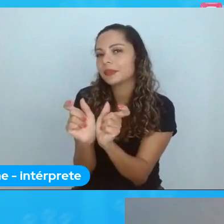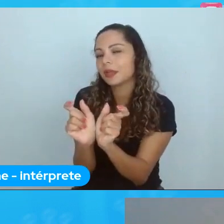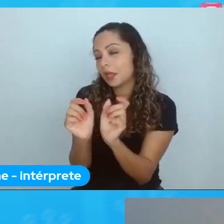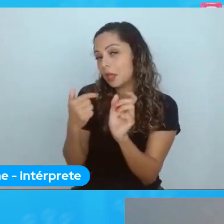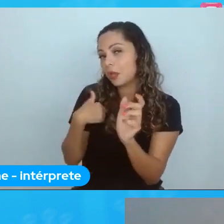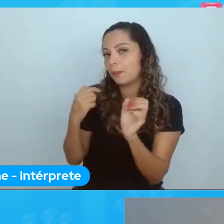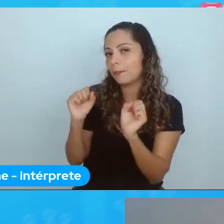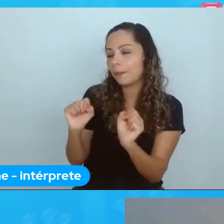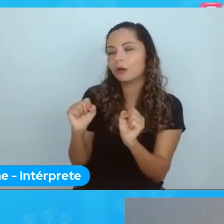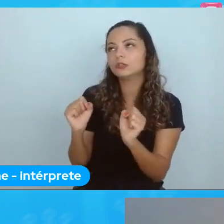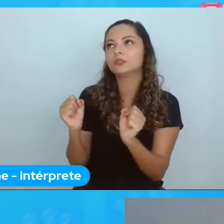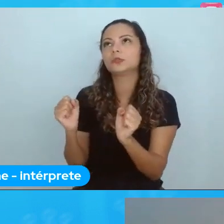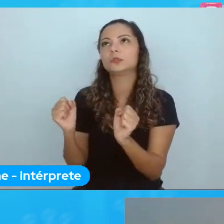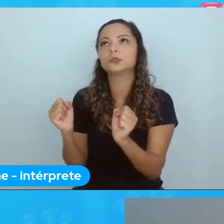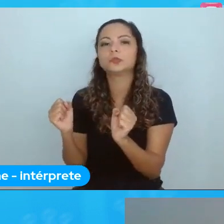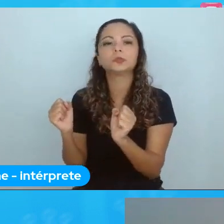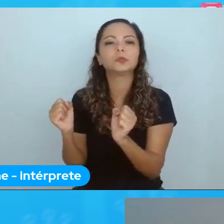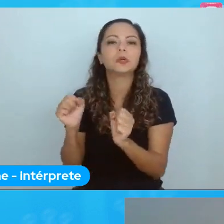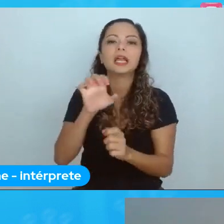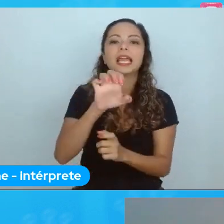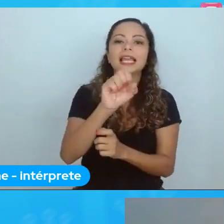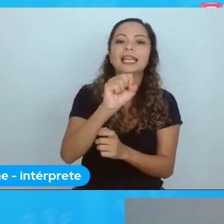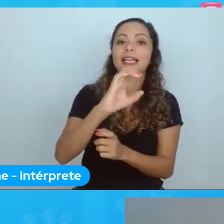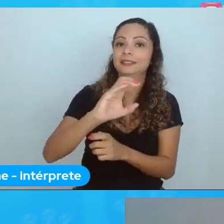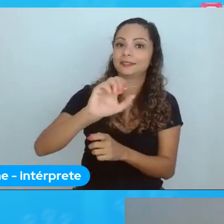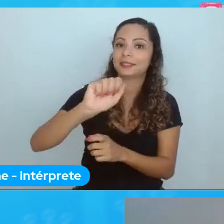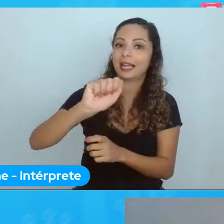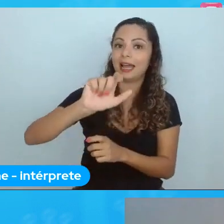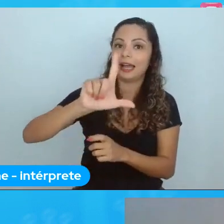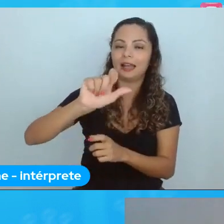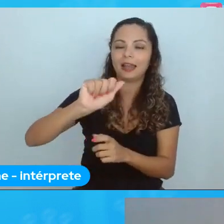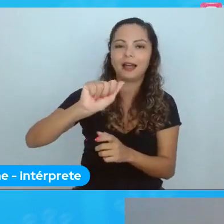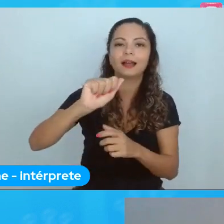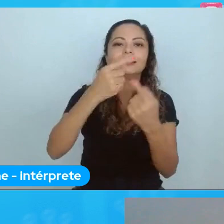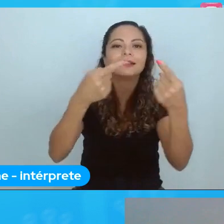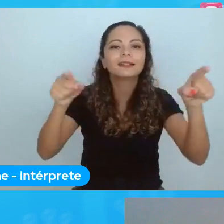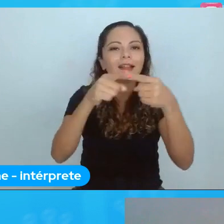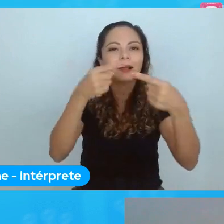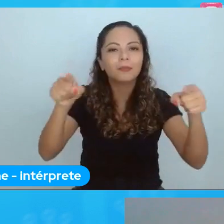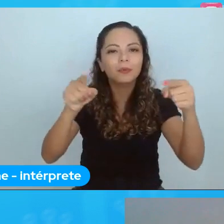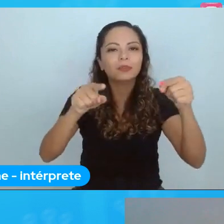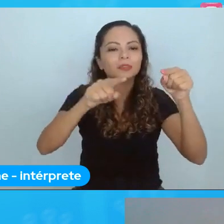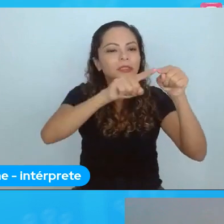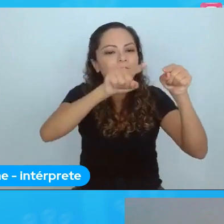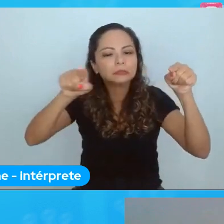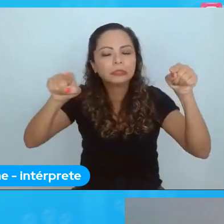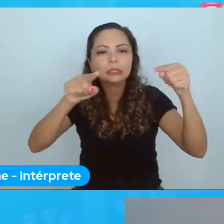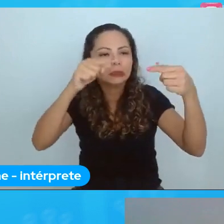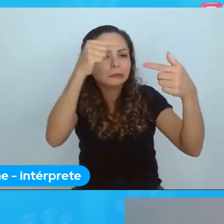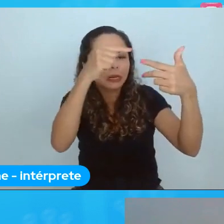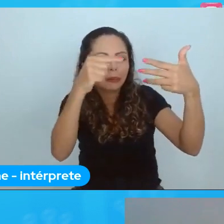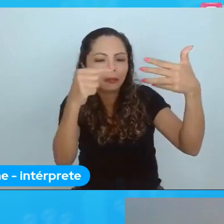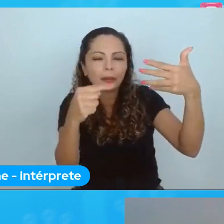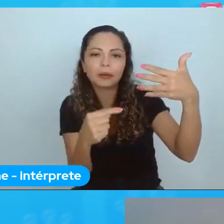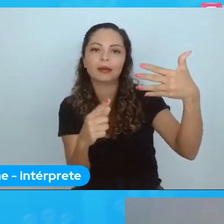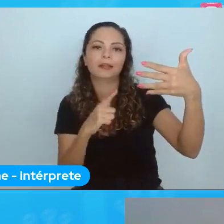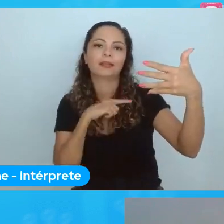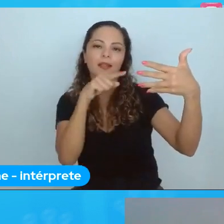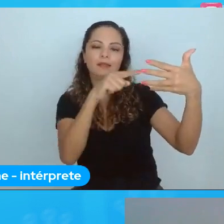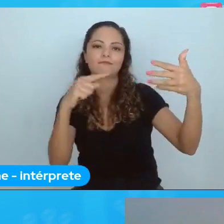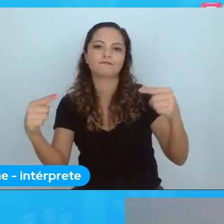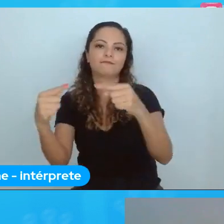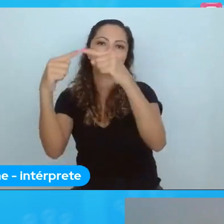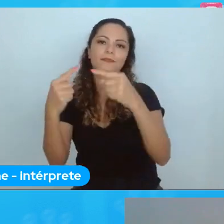eu posso passar, por exemplo, só a escala e pedir para pegar notas aleatoriamente, não necessariamente todas as notas da escala. Dá para fazer várias coisas que é